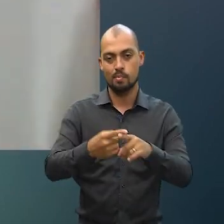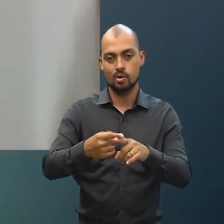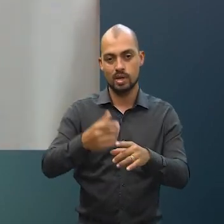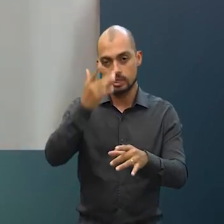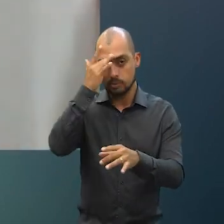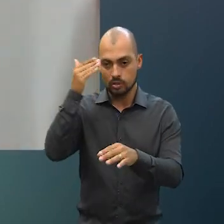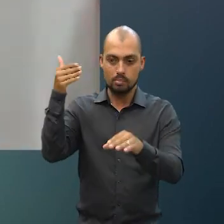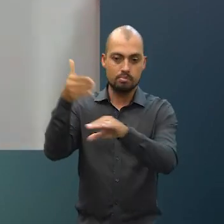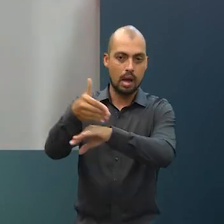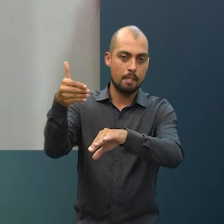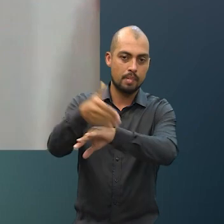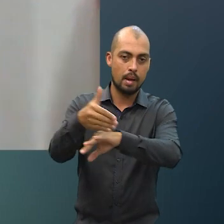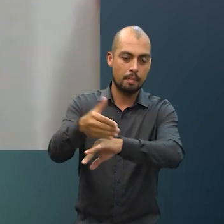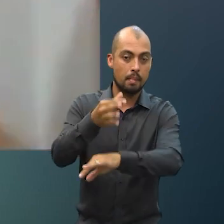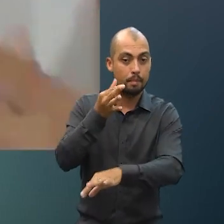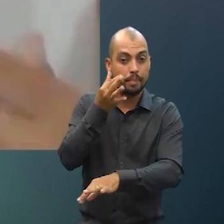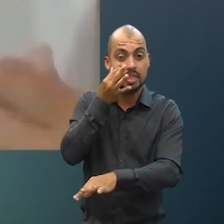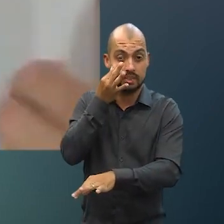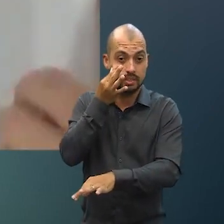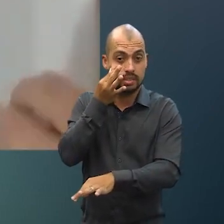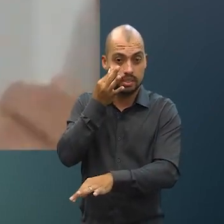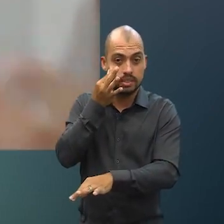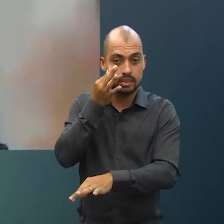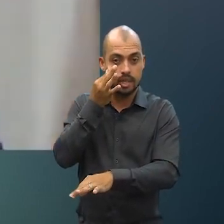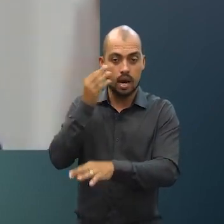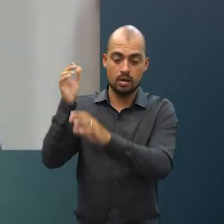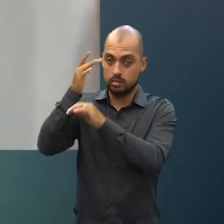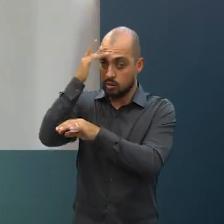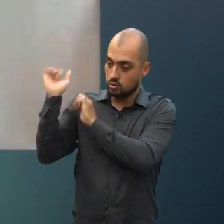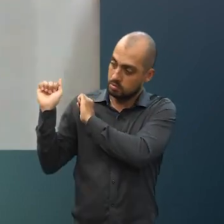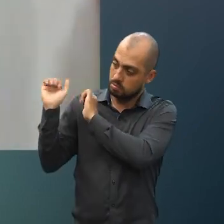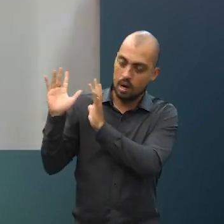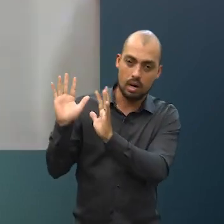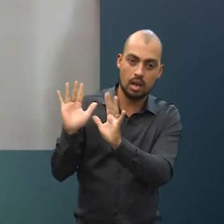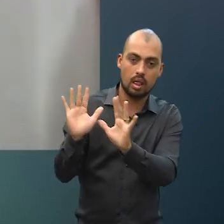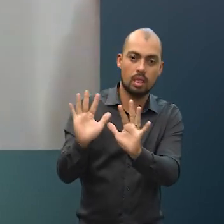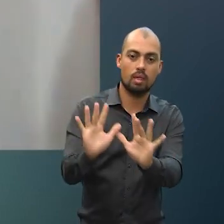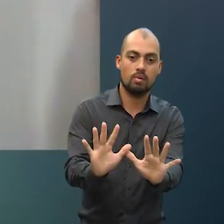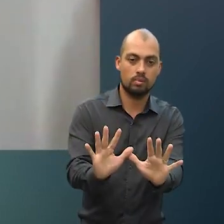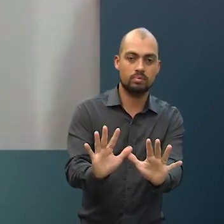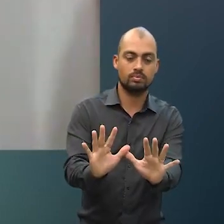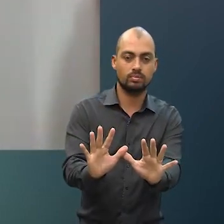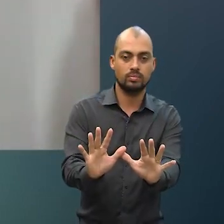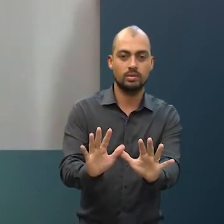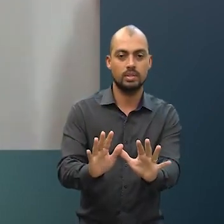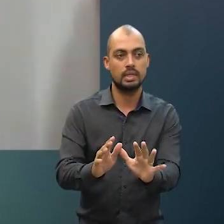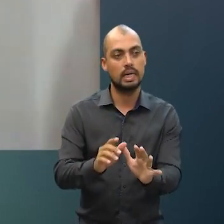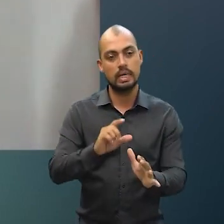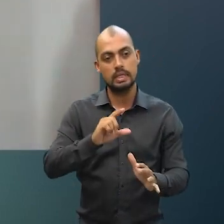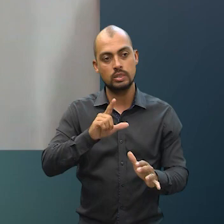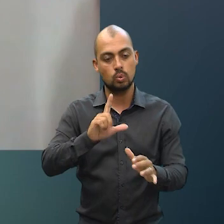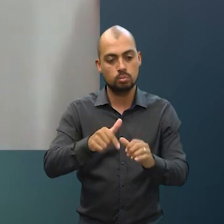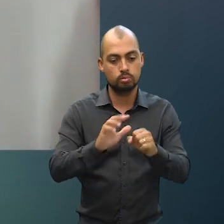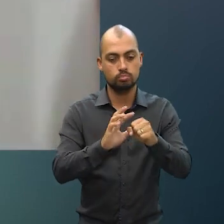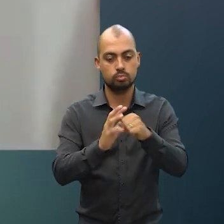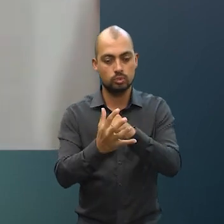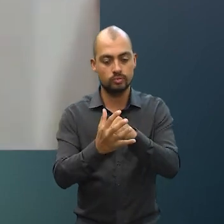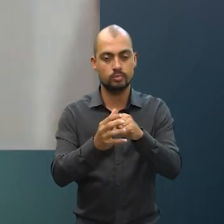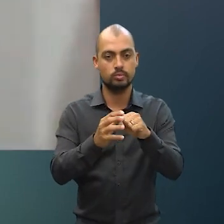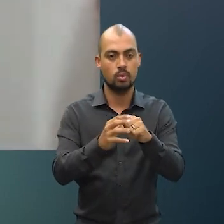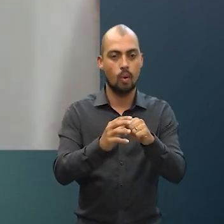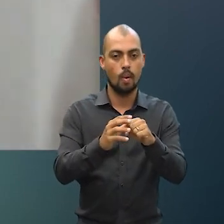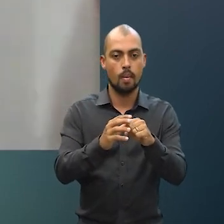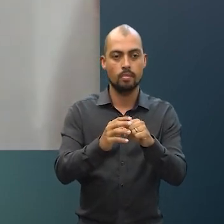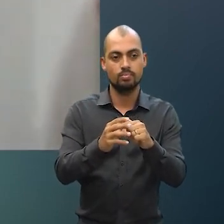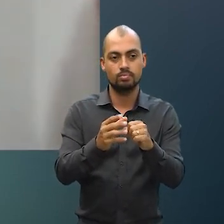eles tinham modelos de negócios que tinham uma aglomeração, né, bastante significativa ali de pessoas e que começaram